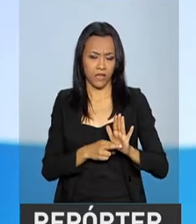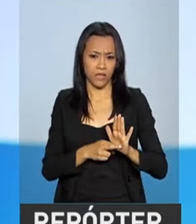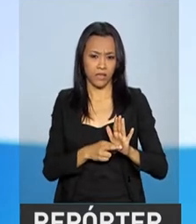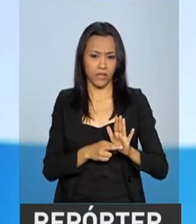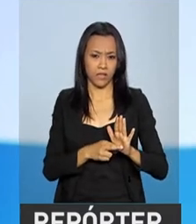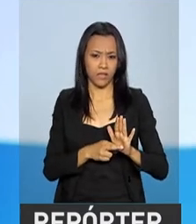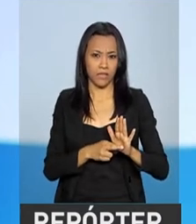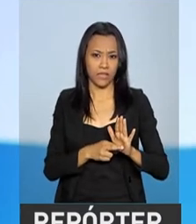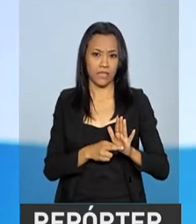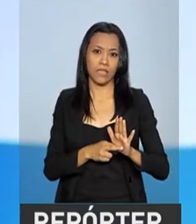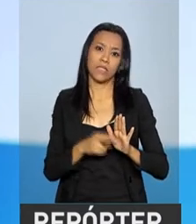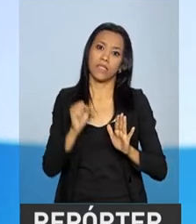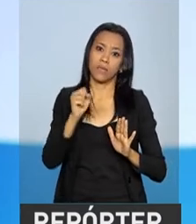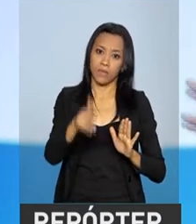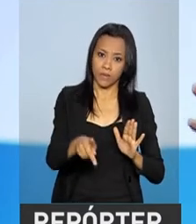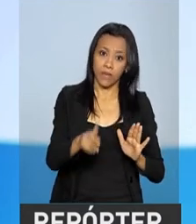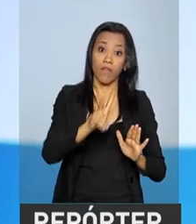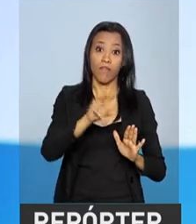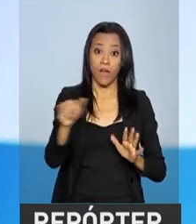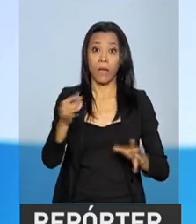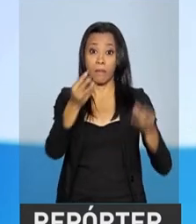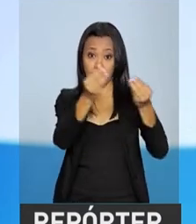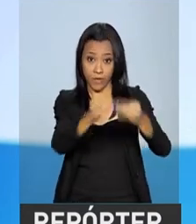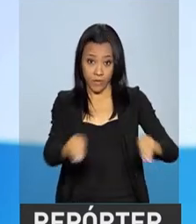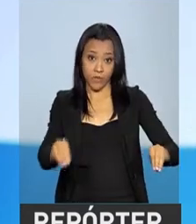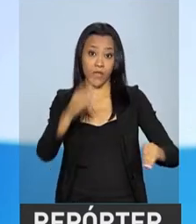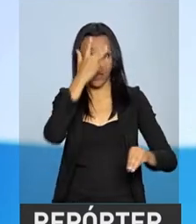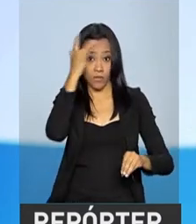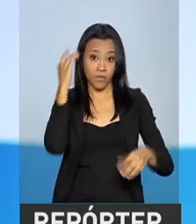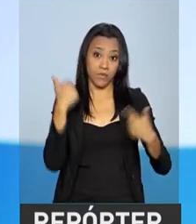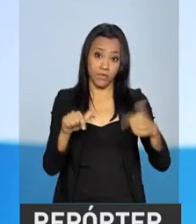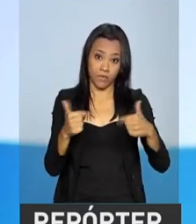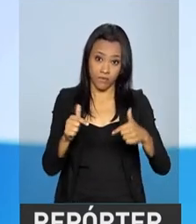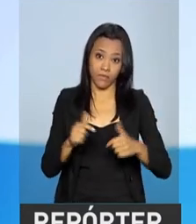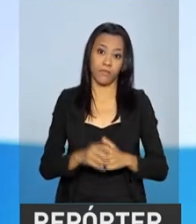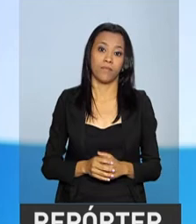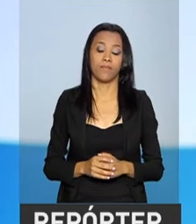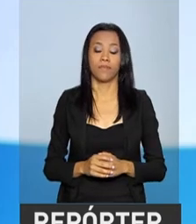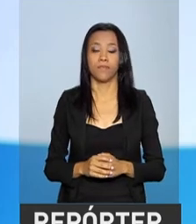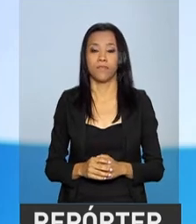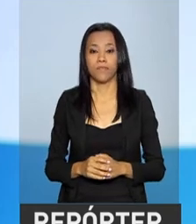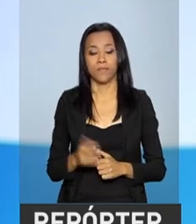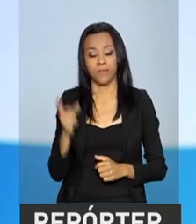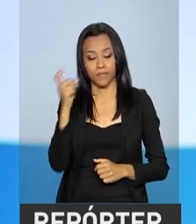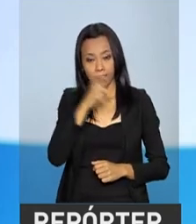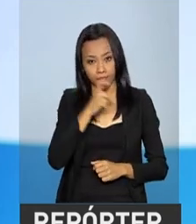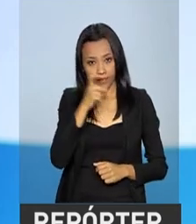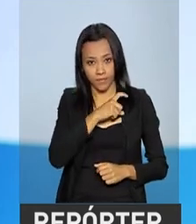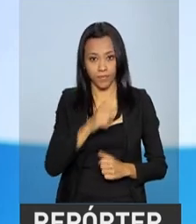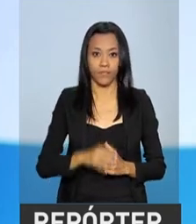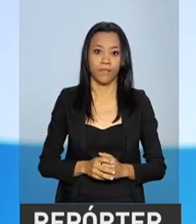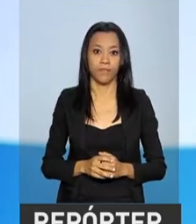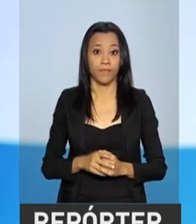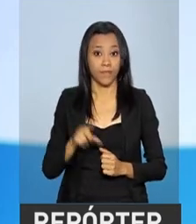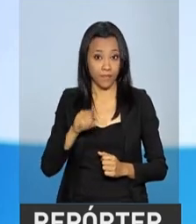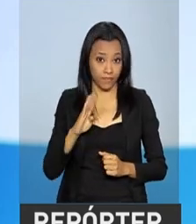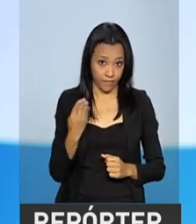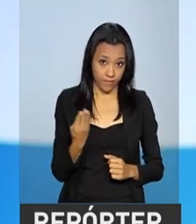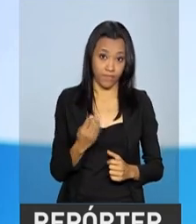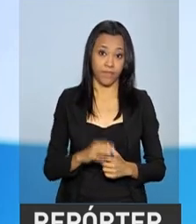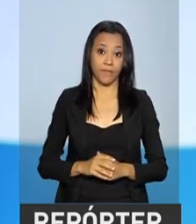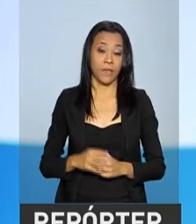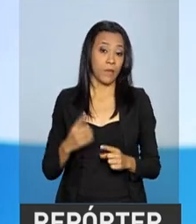uefa previdenciária vai prejudicar os trabalhadores mentira é falso